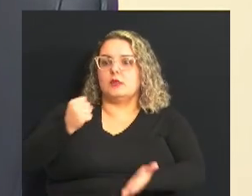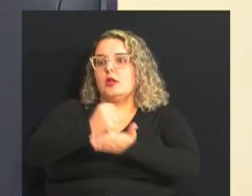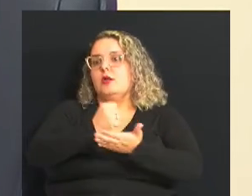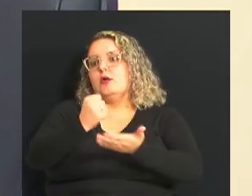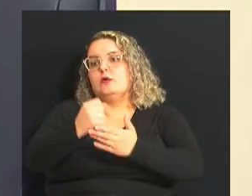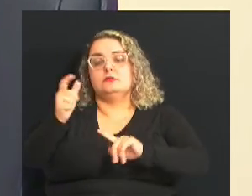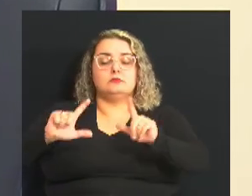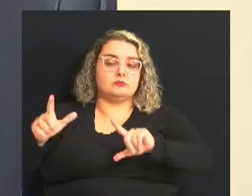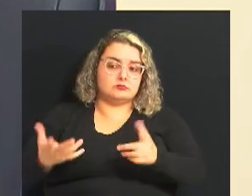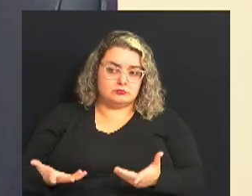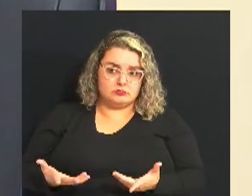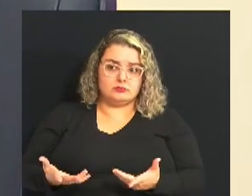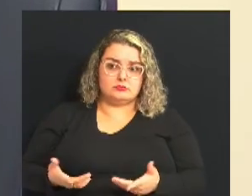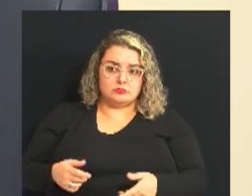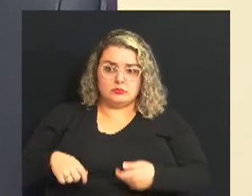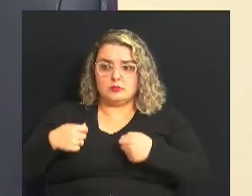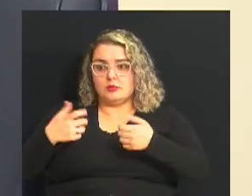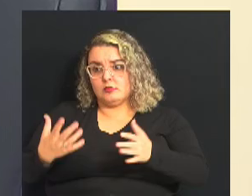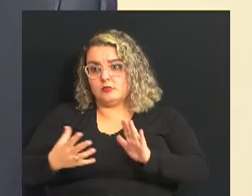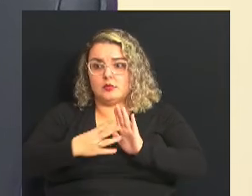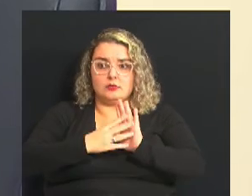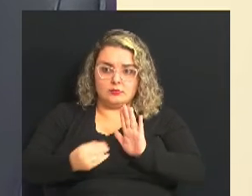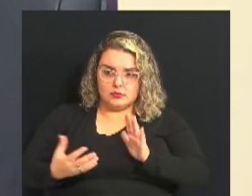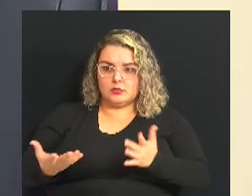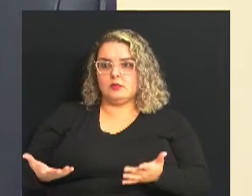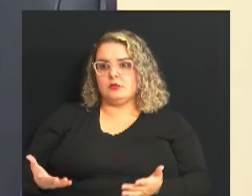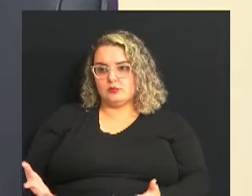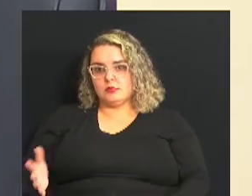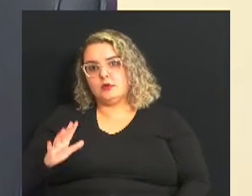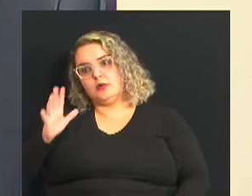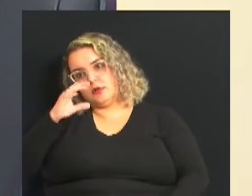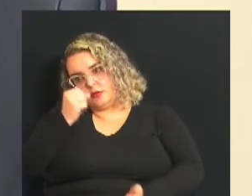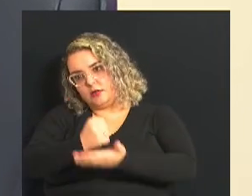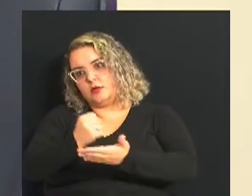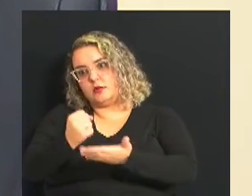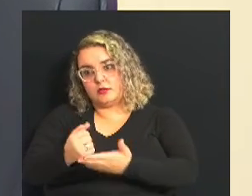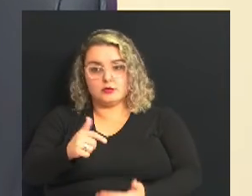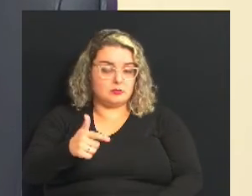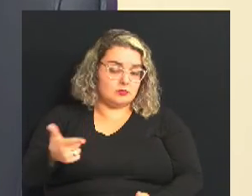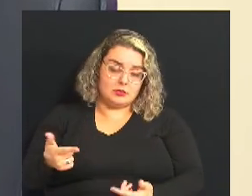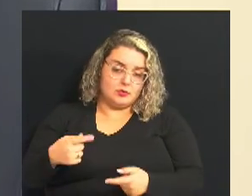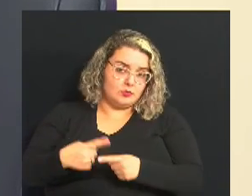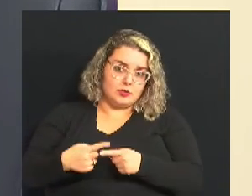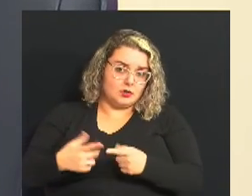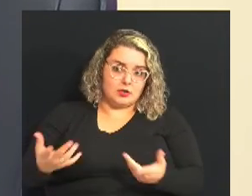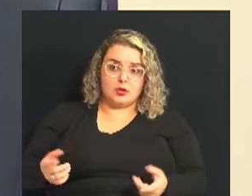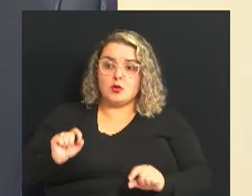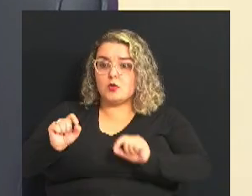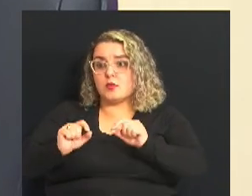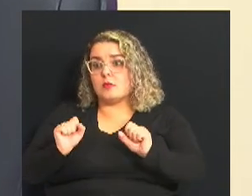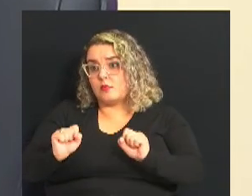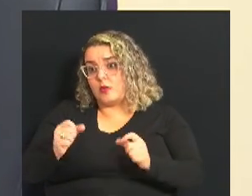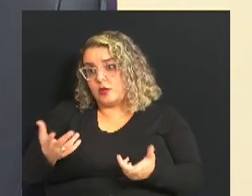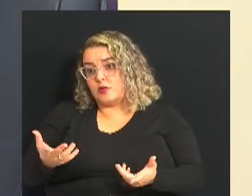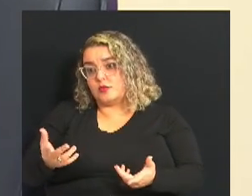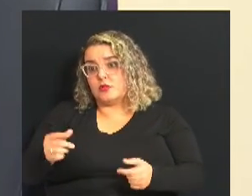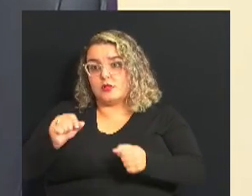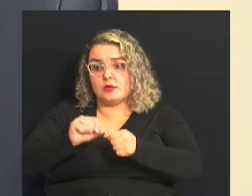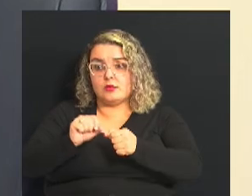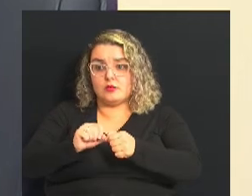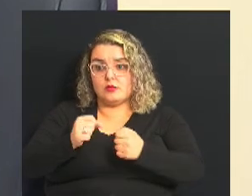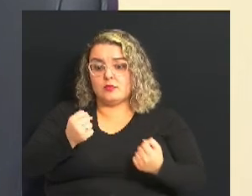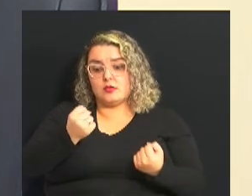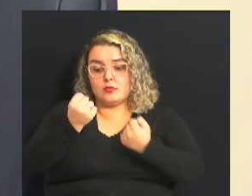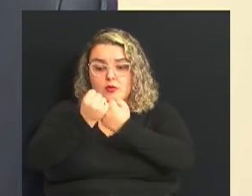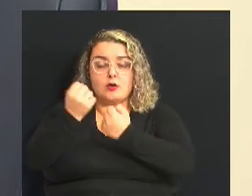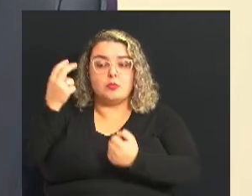que você teria que exigir certos modelos, etc., encareceria o contrato da TV desnecessariamente. Então, o que você pode pegar é fazer um apoio cultural